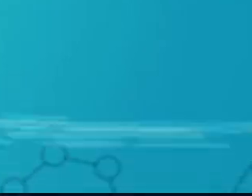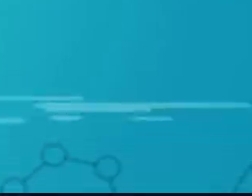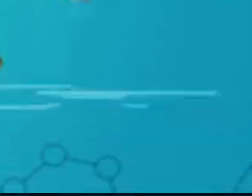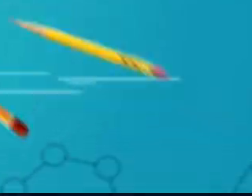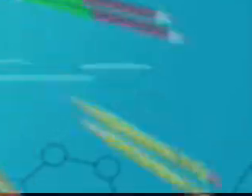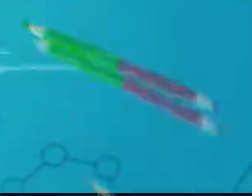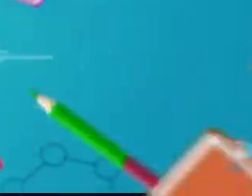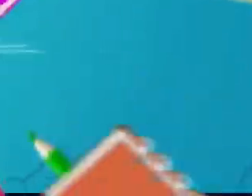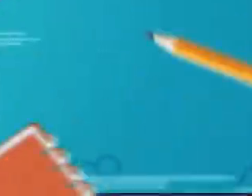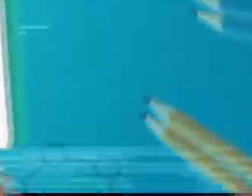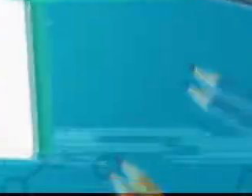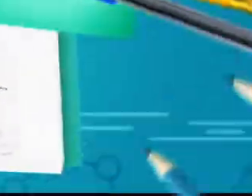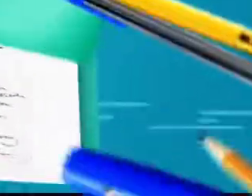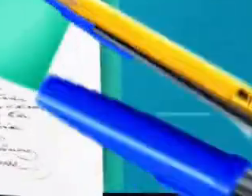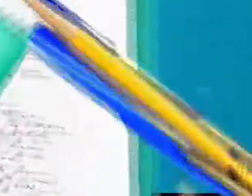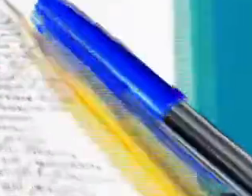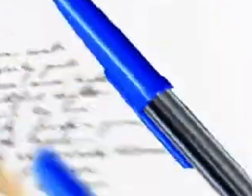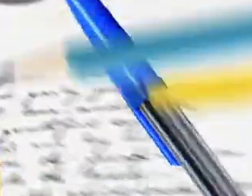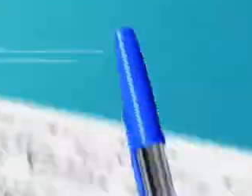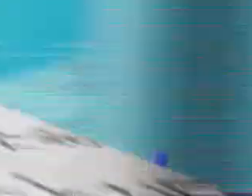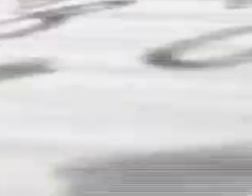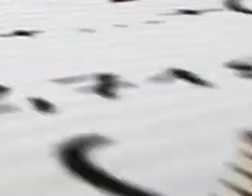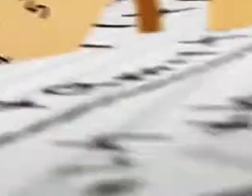E aí